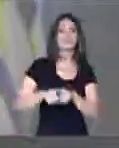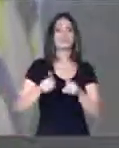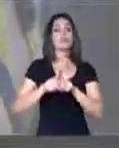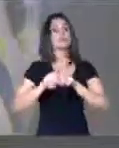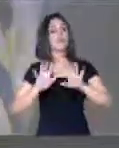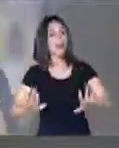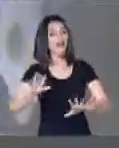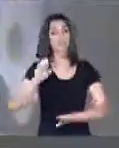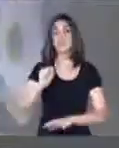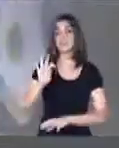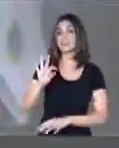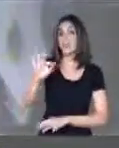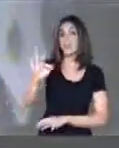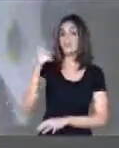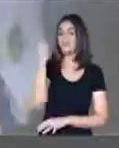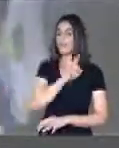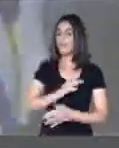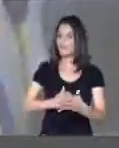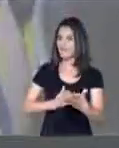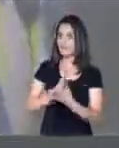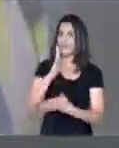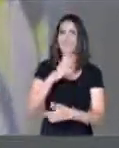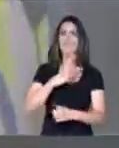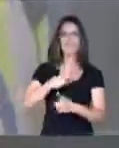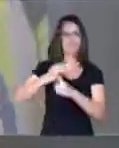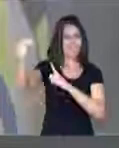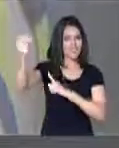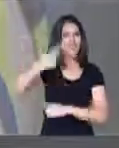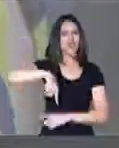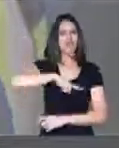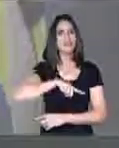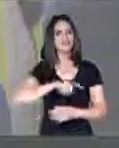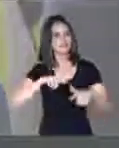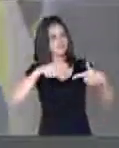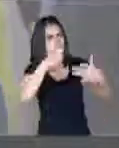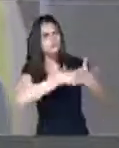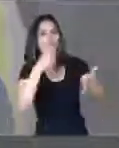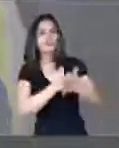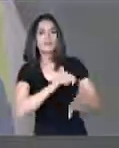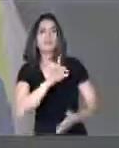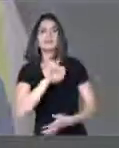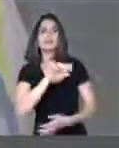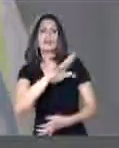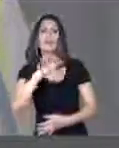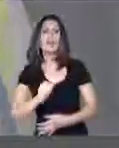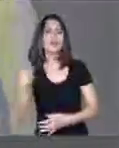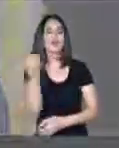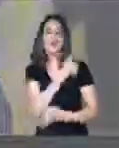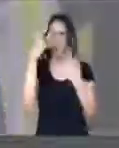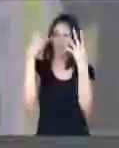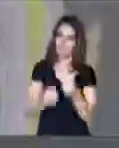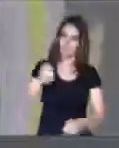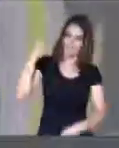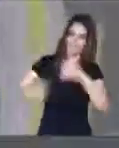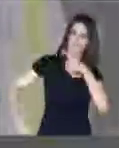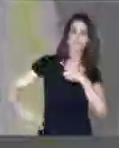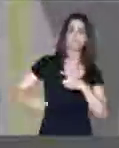que aconteceu no STF, nos asseguram mais espaço para lutar pelas liberdades democráticas e não admitir censura. Obrigada.